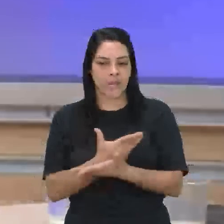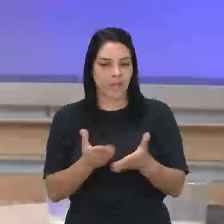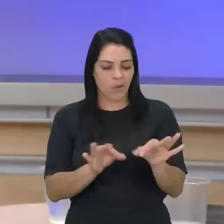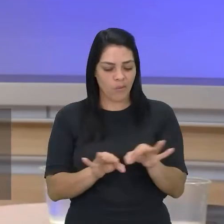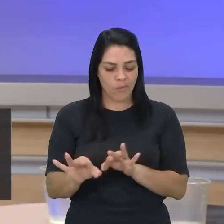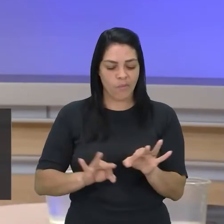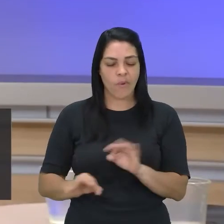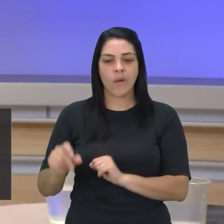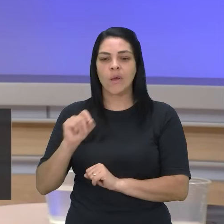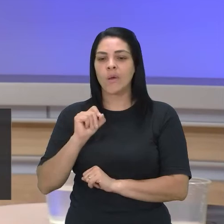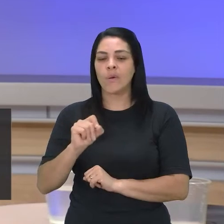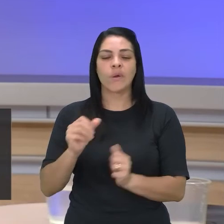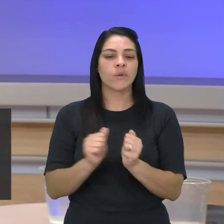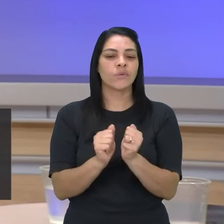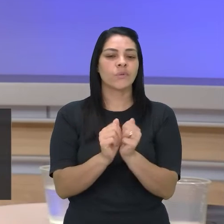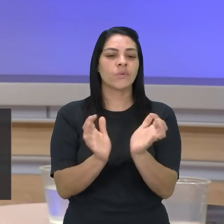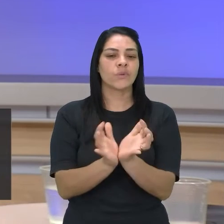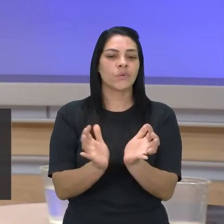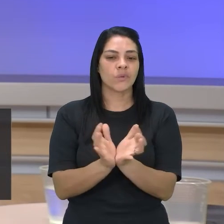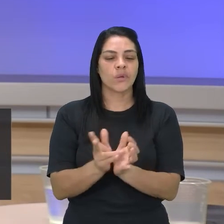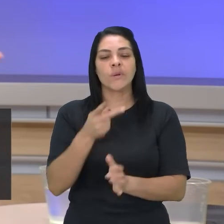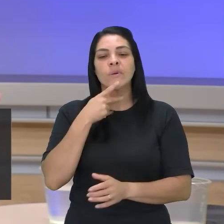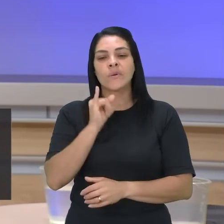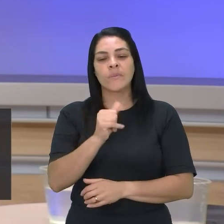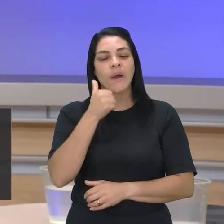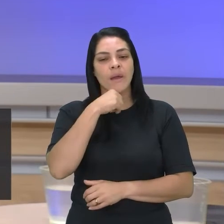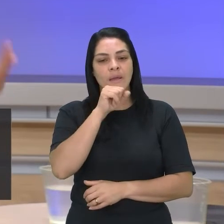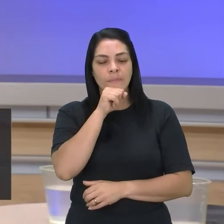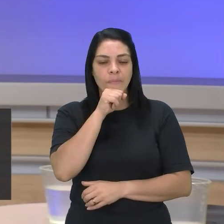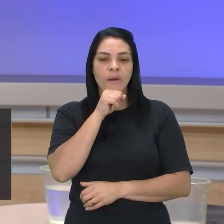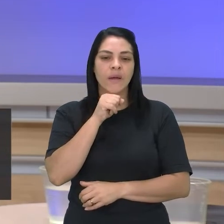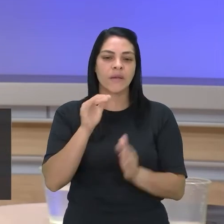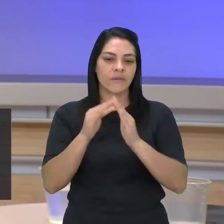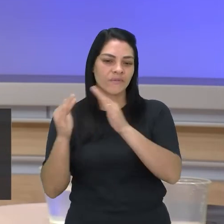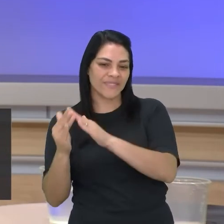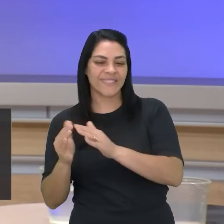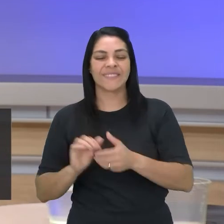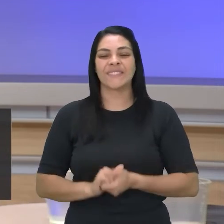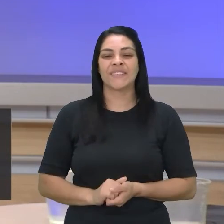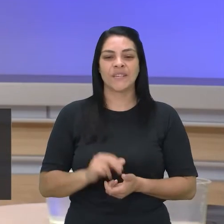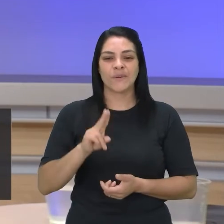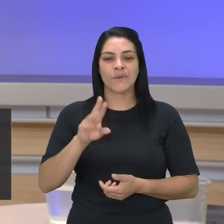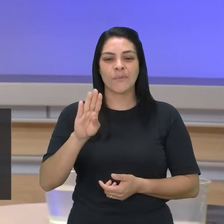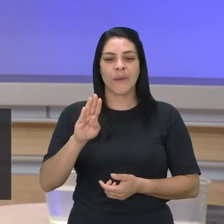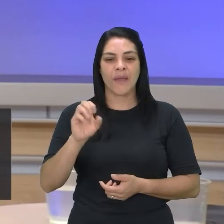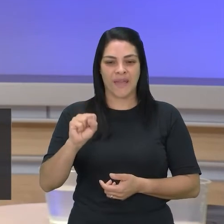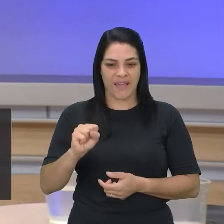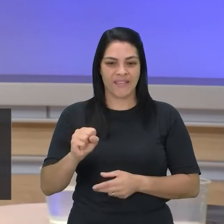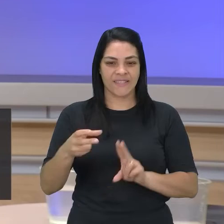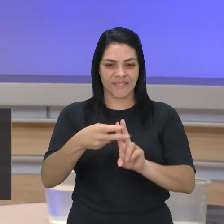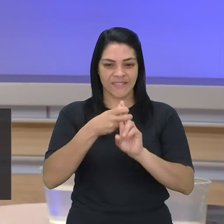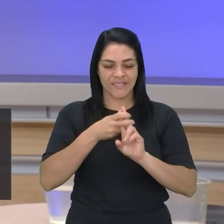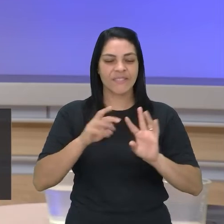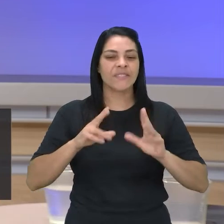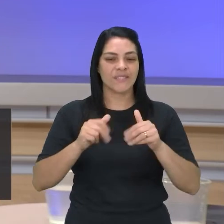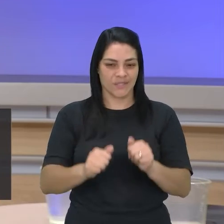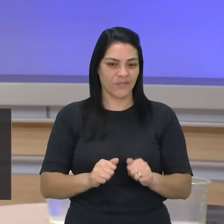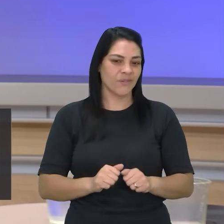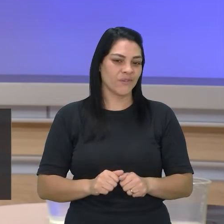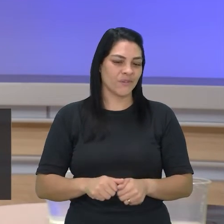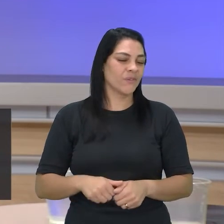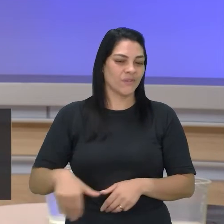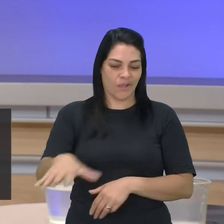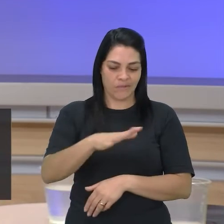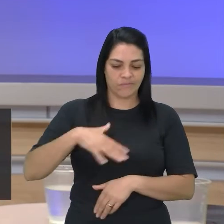articula com a comunidade para os pais, as famílias, os vizinhos, a UBS, enfim, estruturas vizinhas que